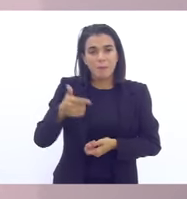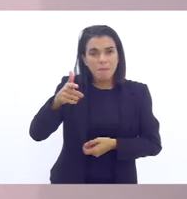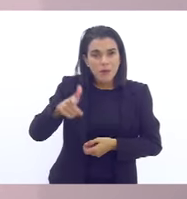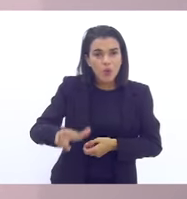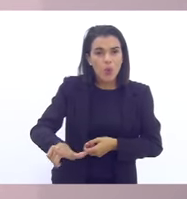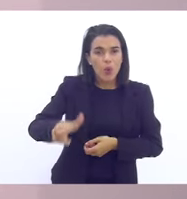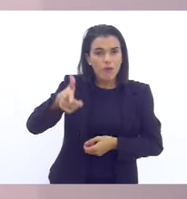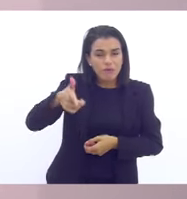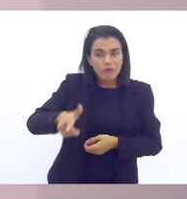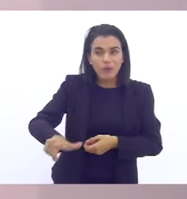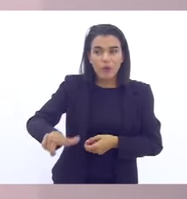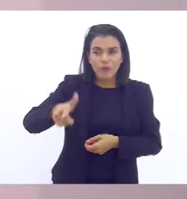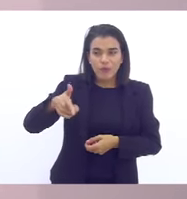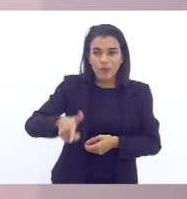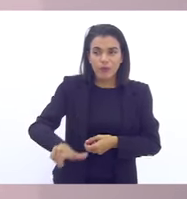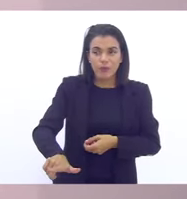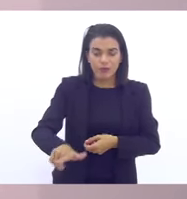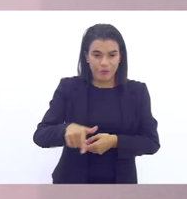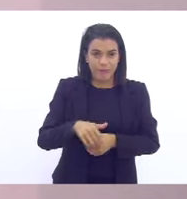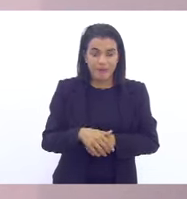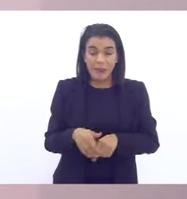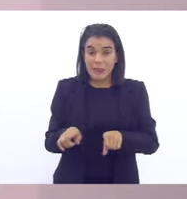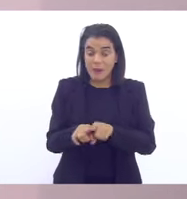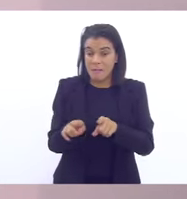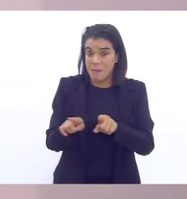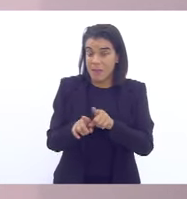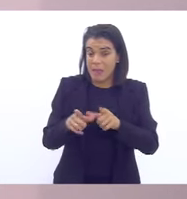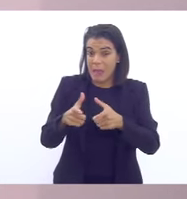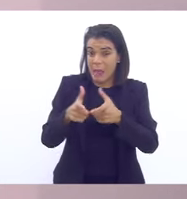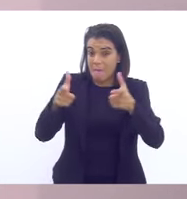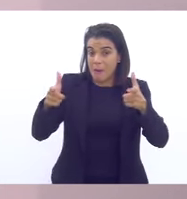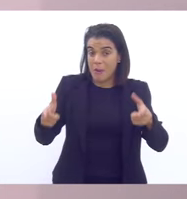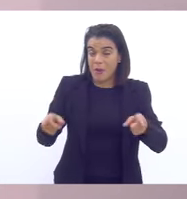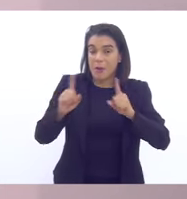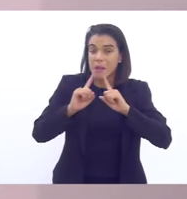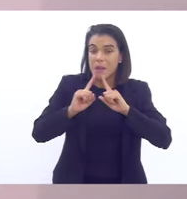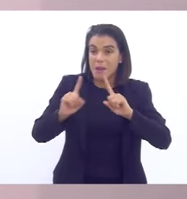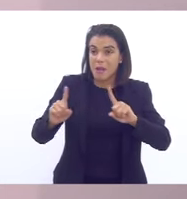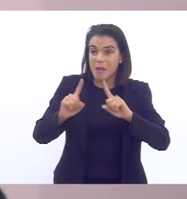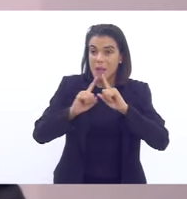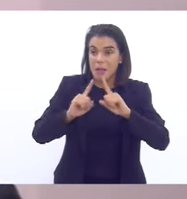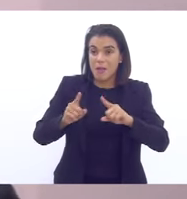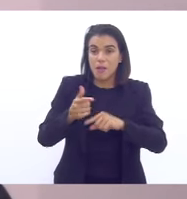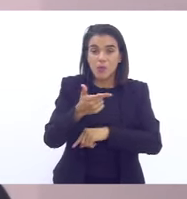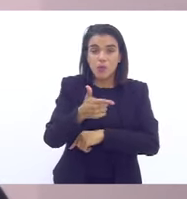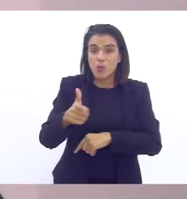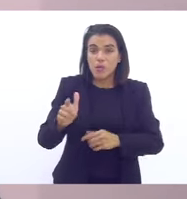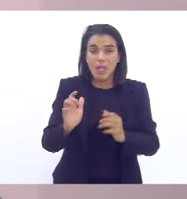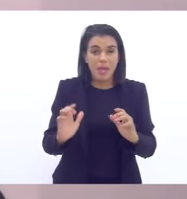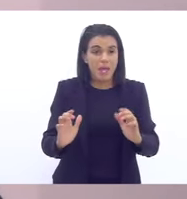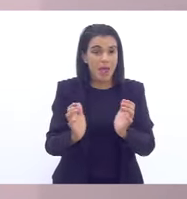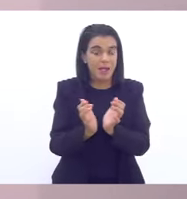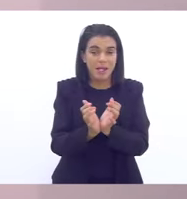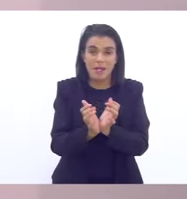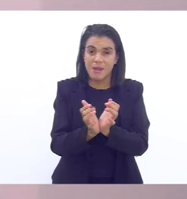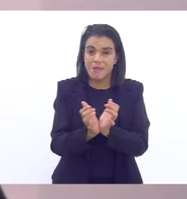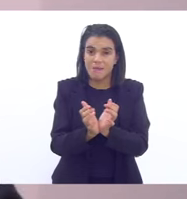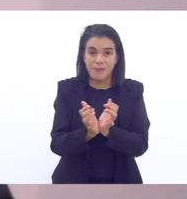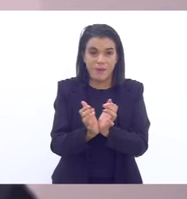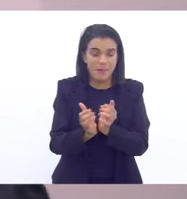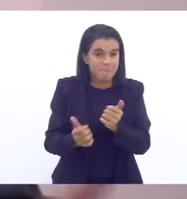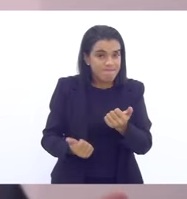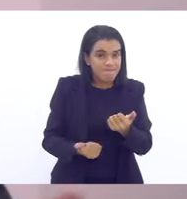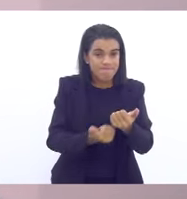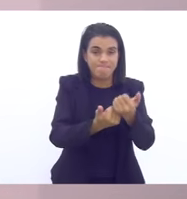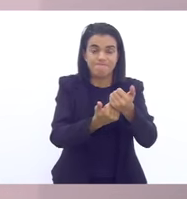repetidamente. E a grande reclamação que a gente escuta na ponta é que não tem equipe de socorro suficiente. para dar